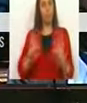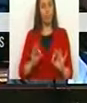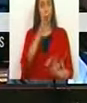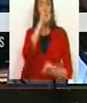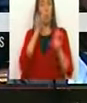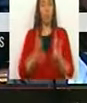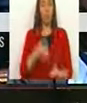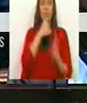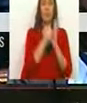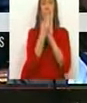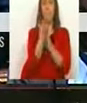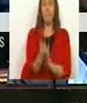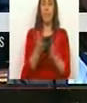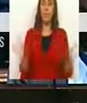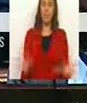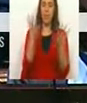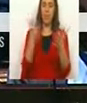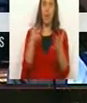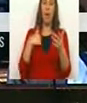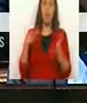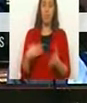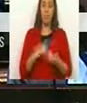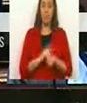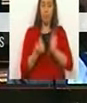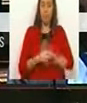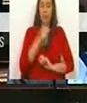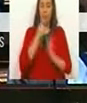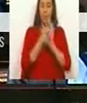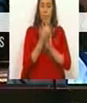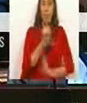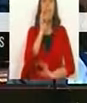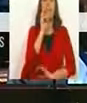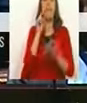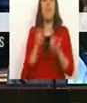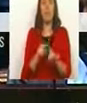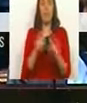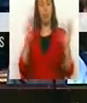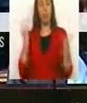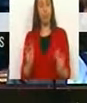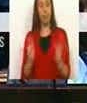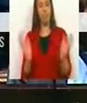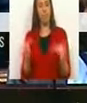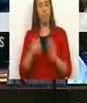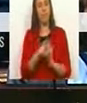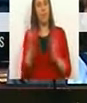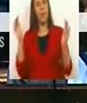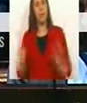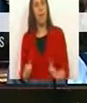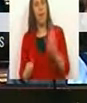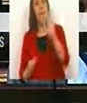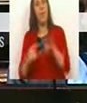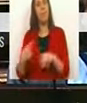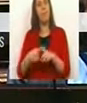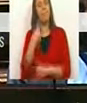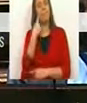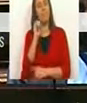Governo implementar medidas que visem incentivar o produtor a adotar medidas de prevenção e redução de embalagens. Mas é